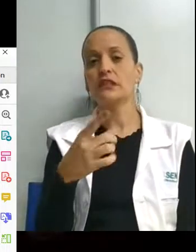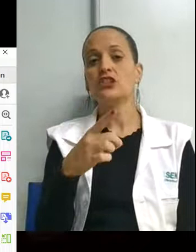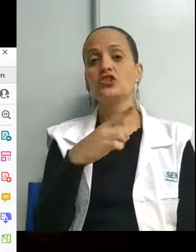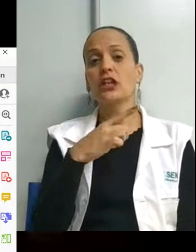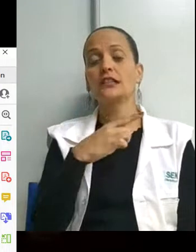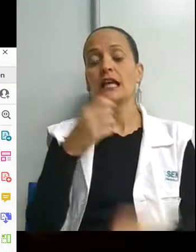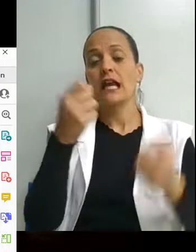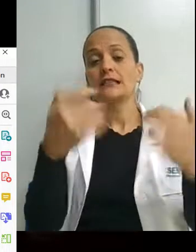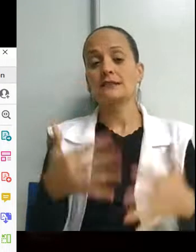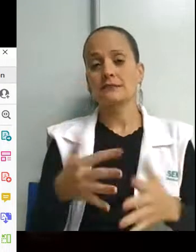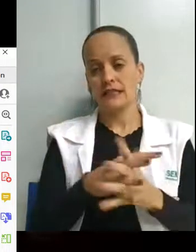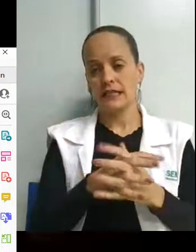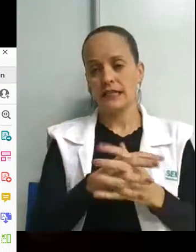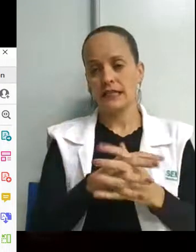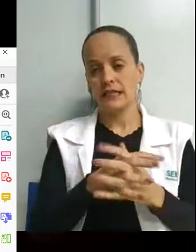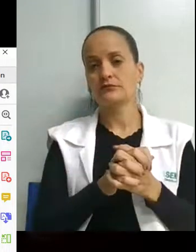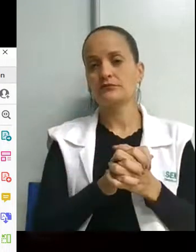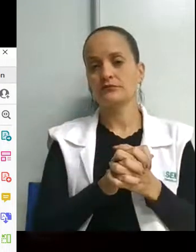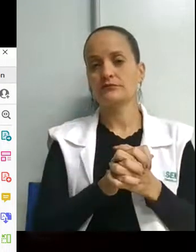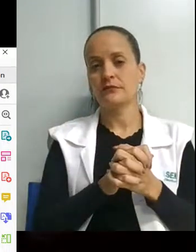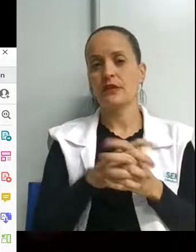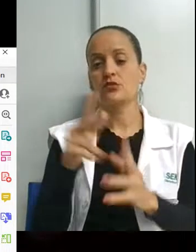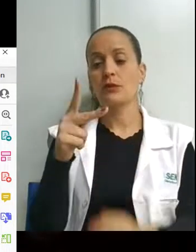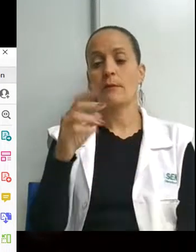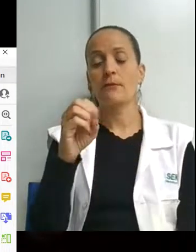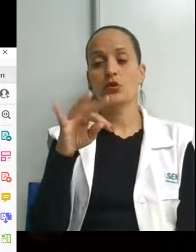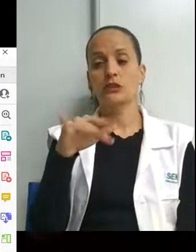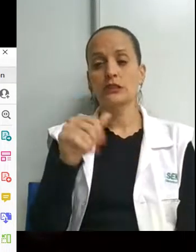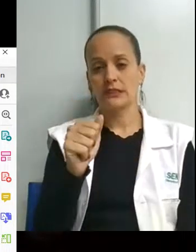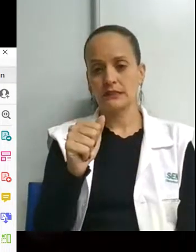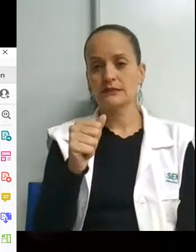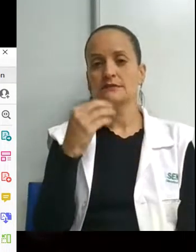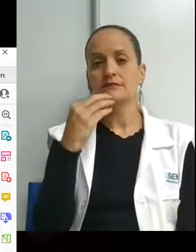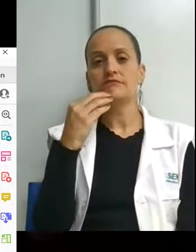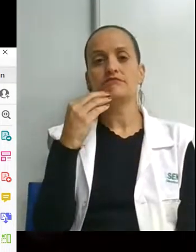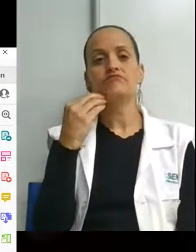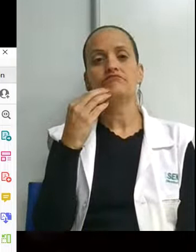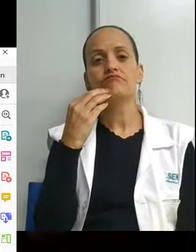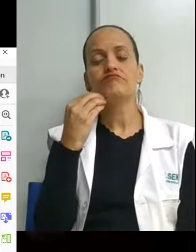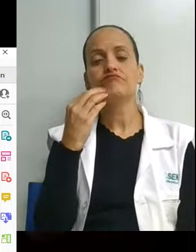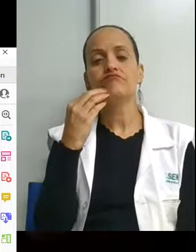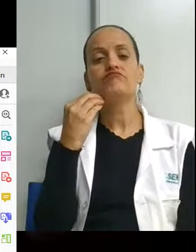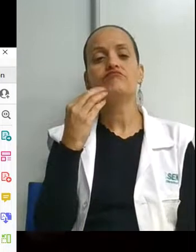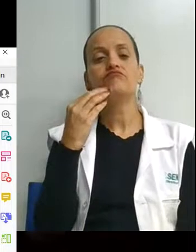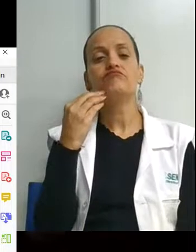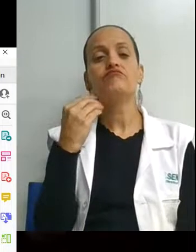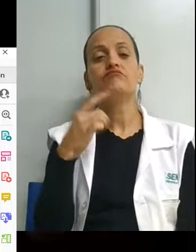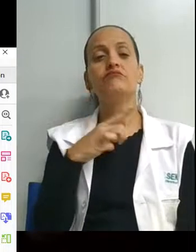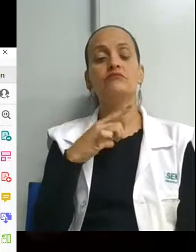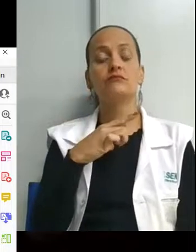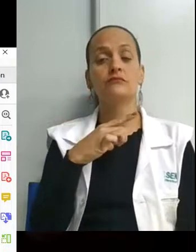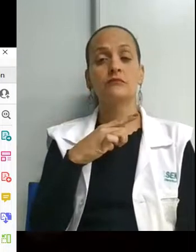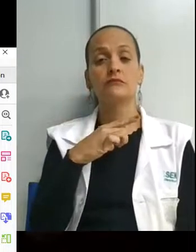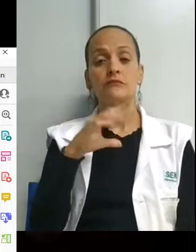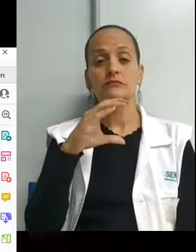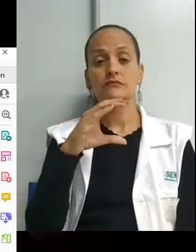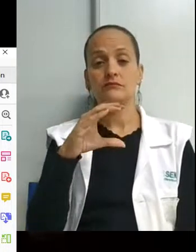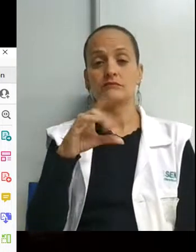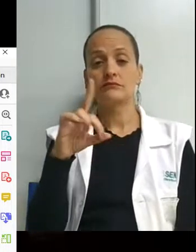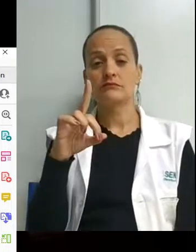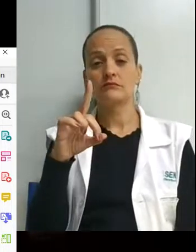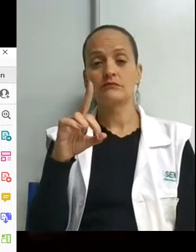ó, de potência, certo? Então, o HP ou CV que a gente tem, né? A gente pode pegar aqui, ó. Um